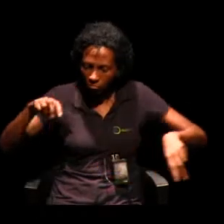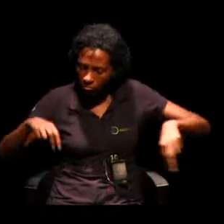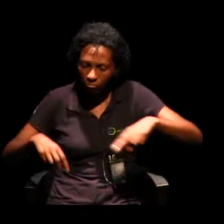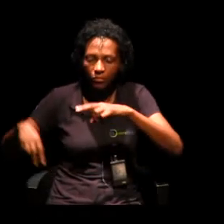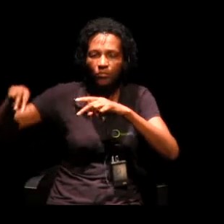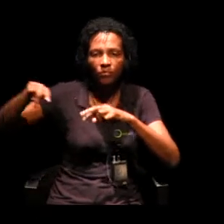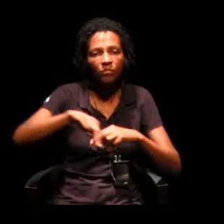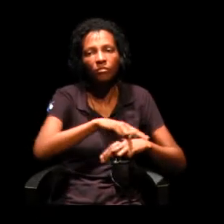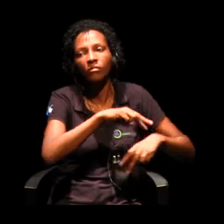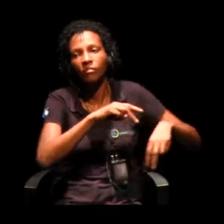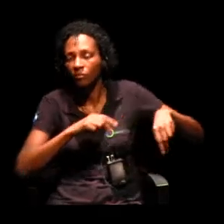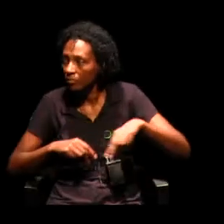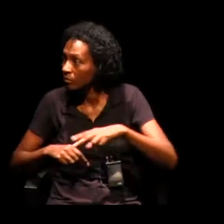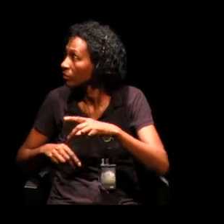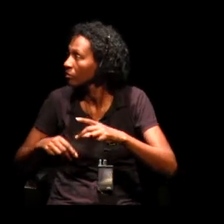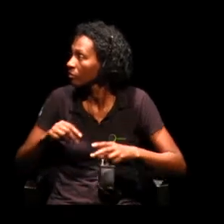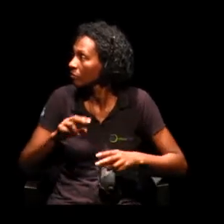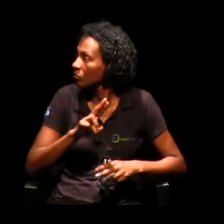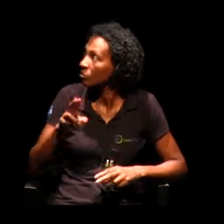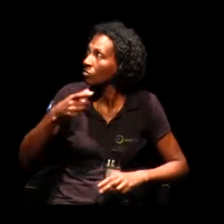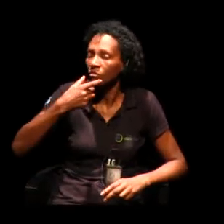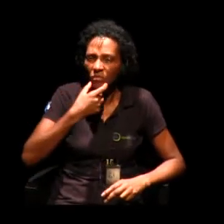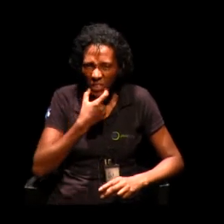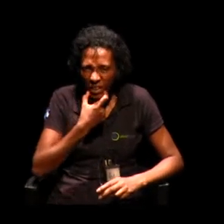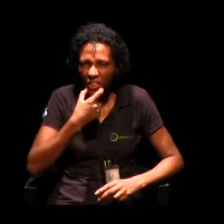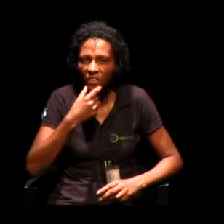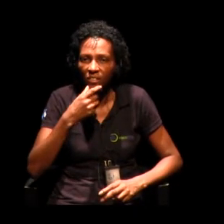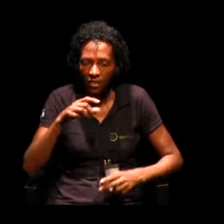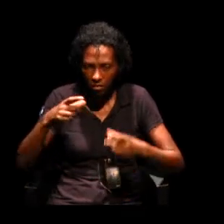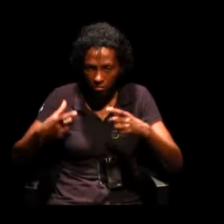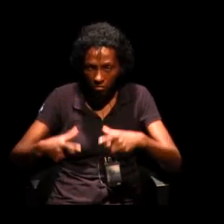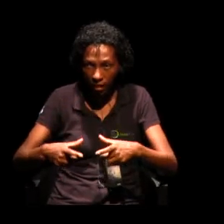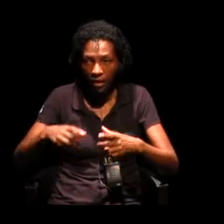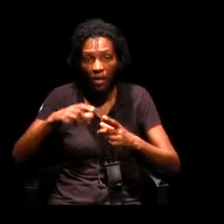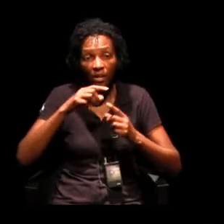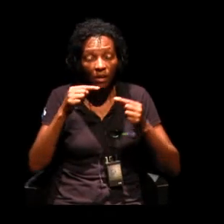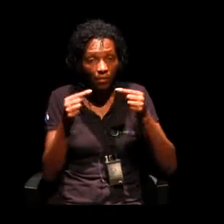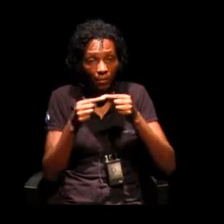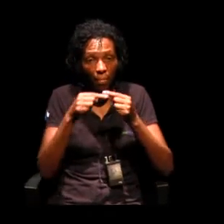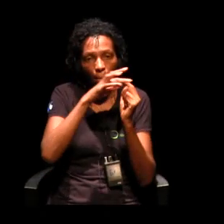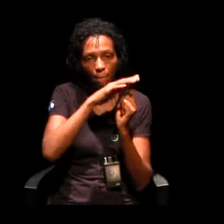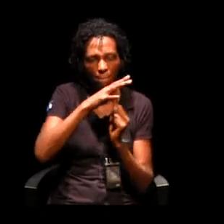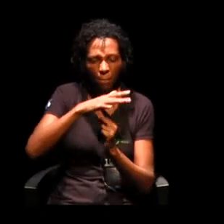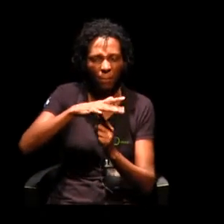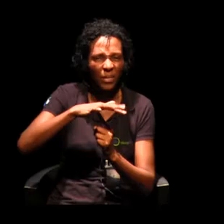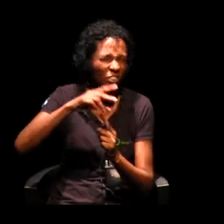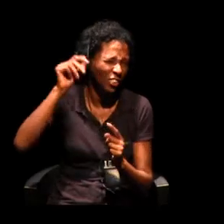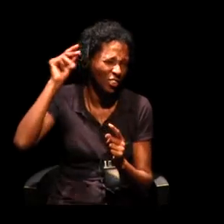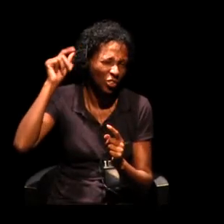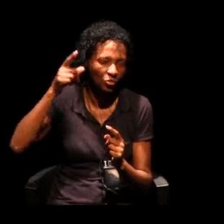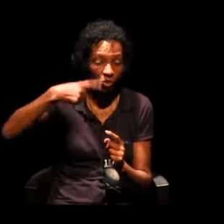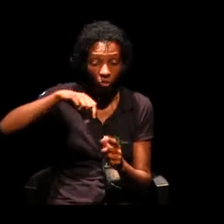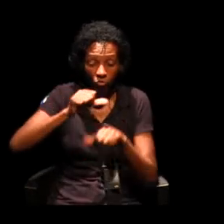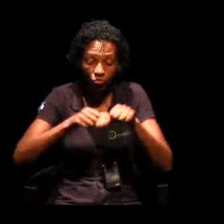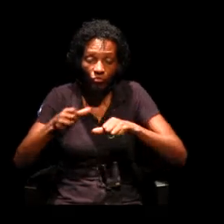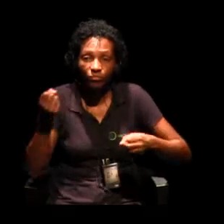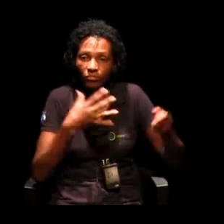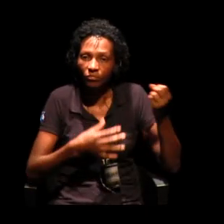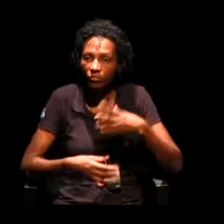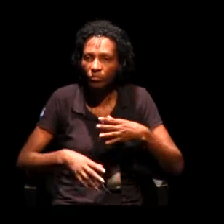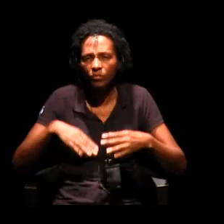outro. E Forest Park Grove fazia parte de um parque antigo que